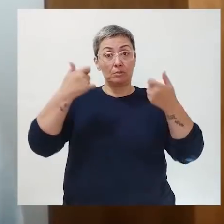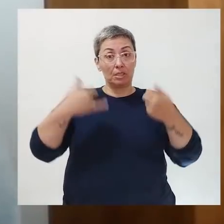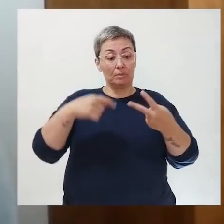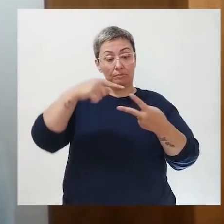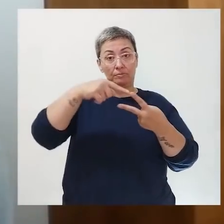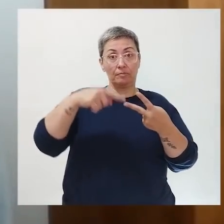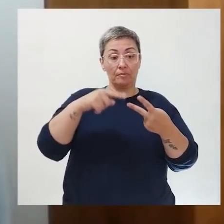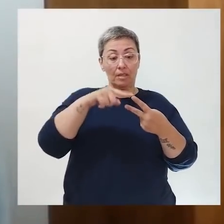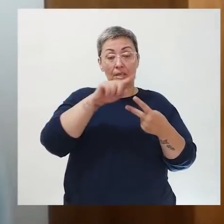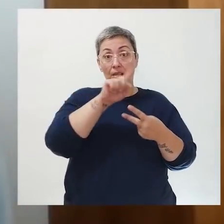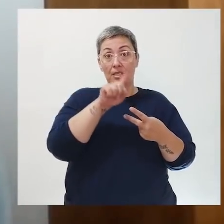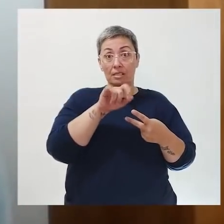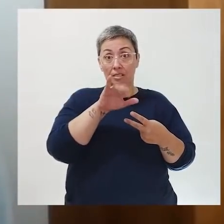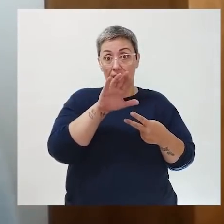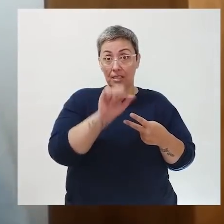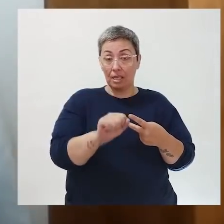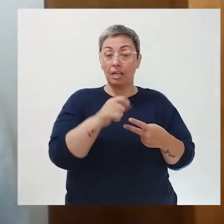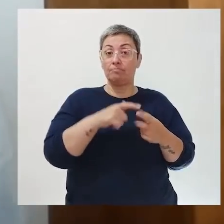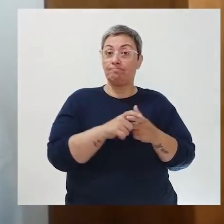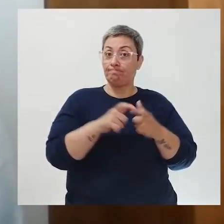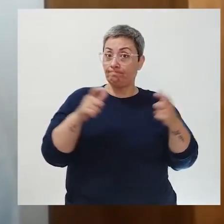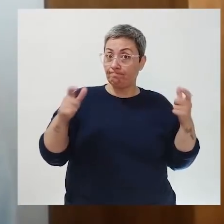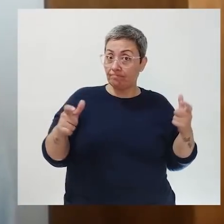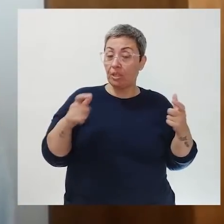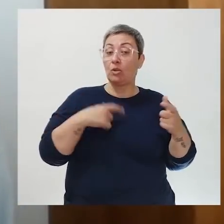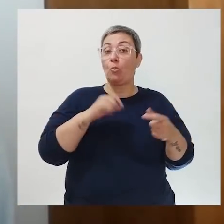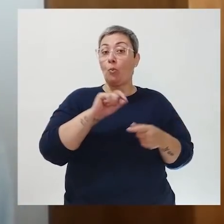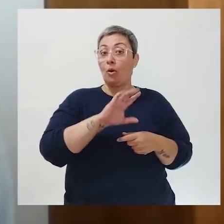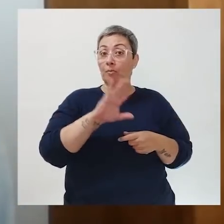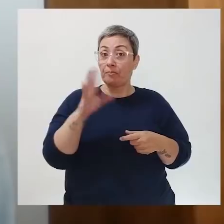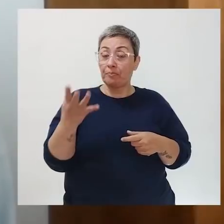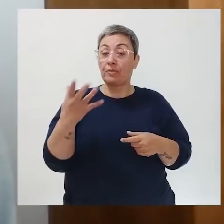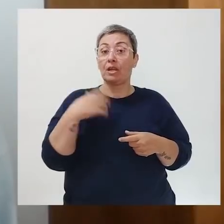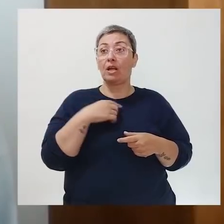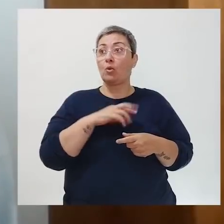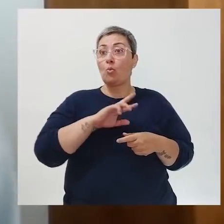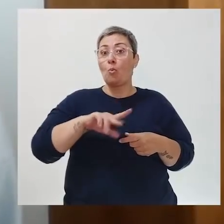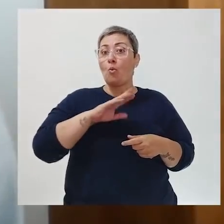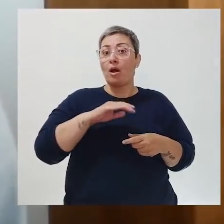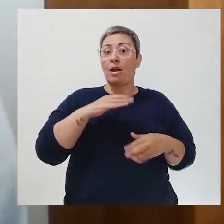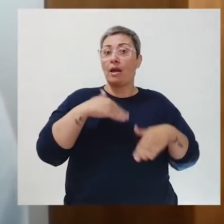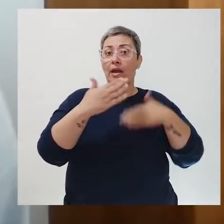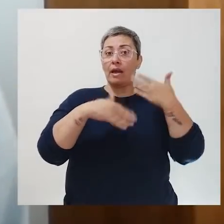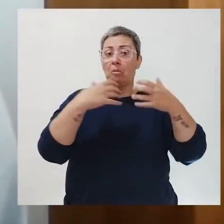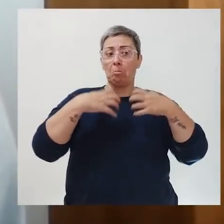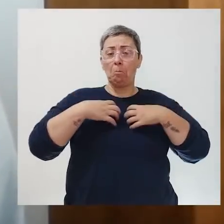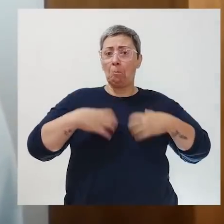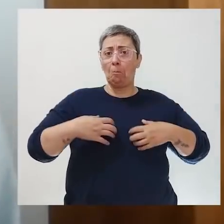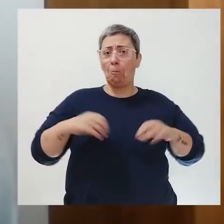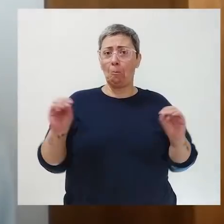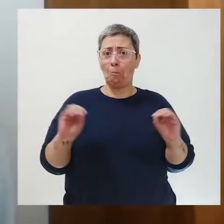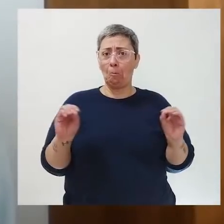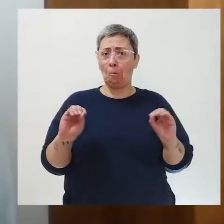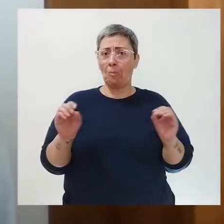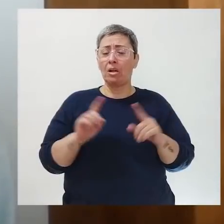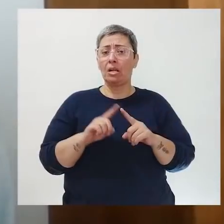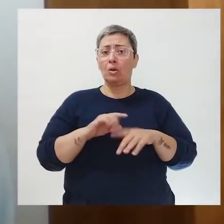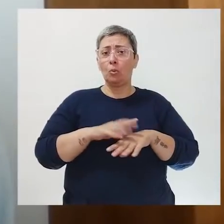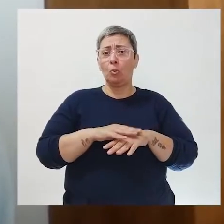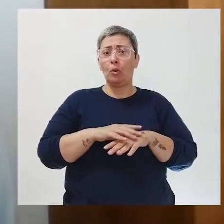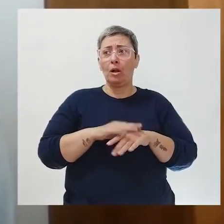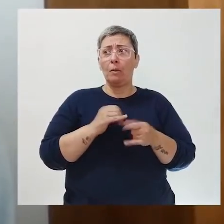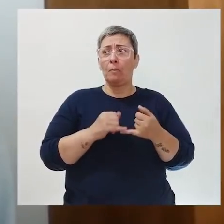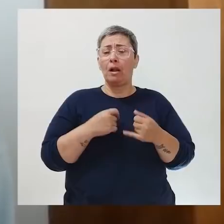hoje. A Zika, ela, na grande maioria dos casos, ela não desenvolve sintomas. E então a